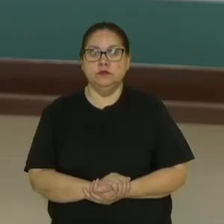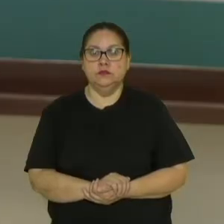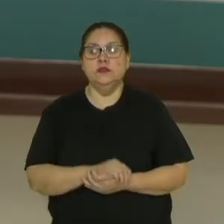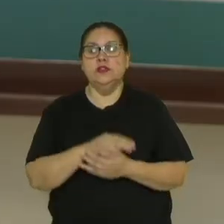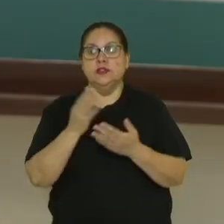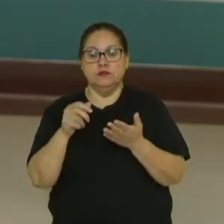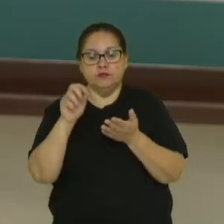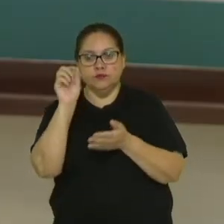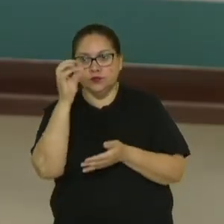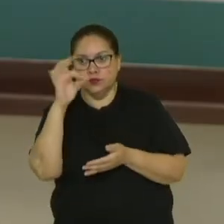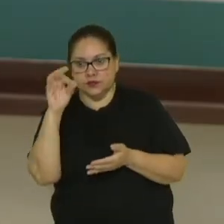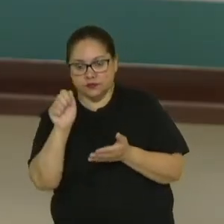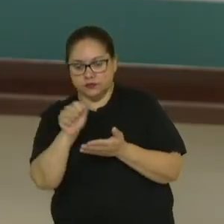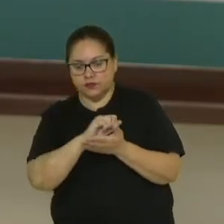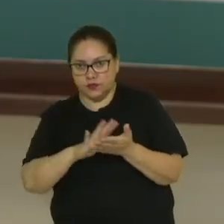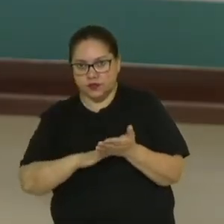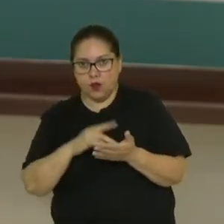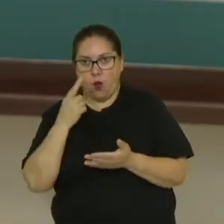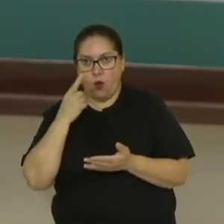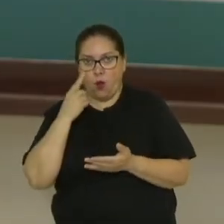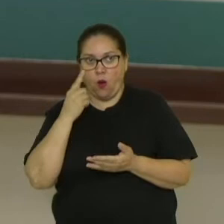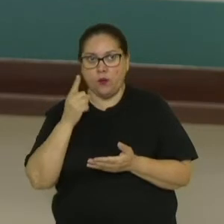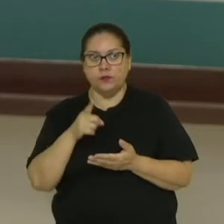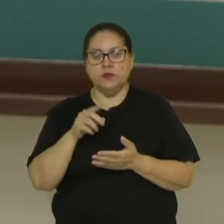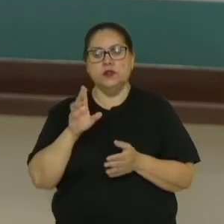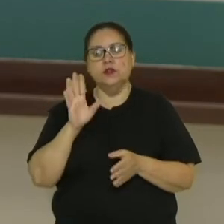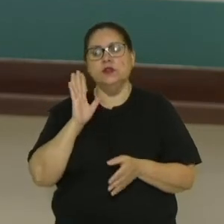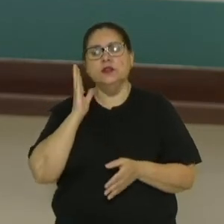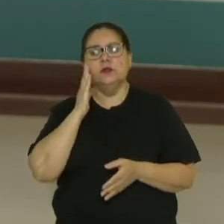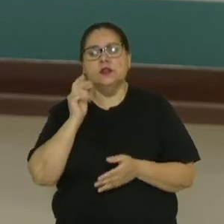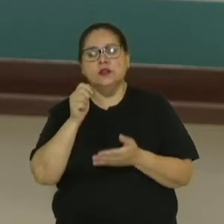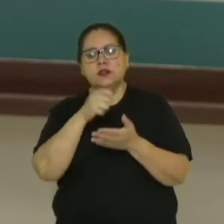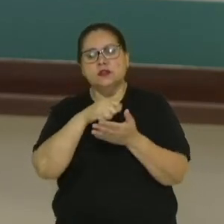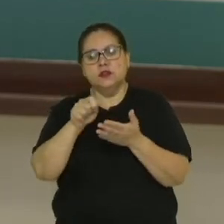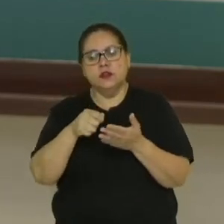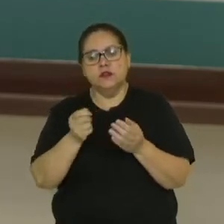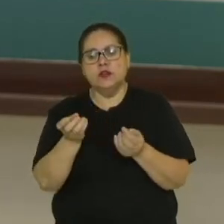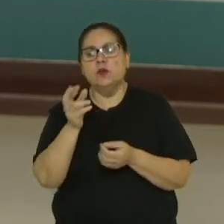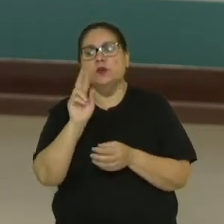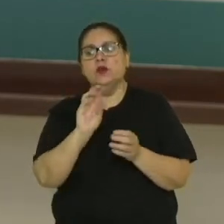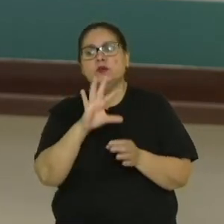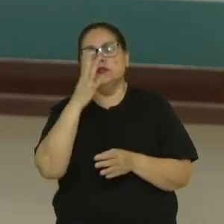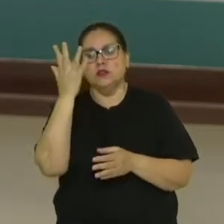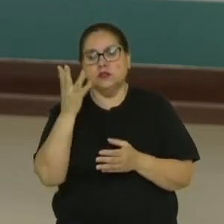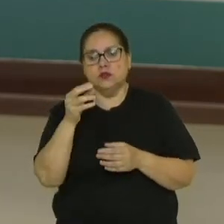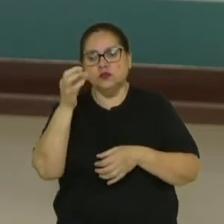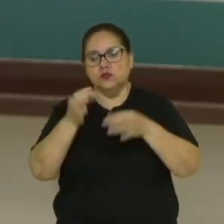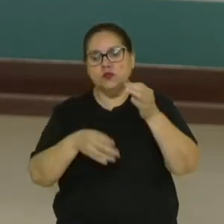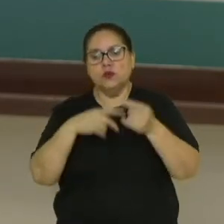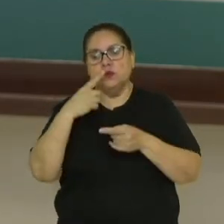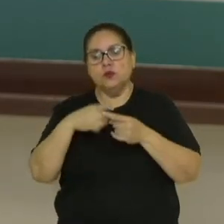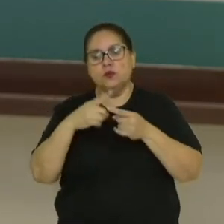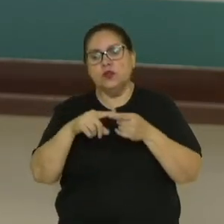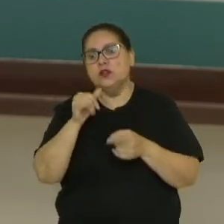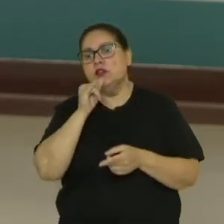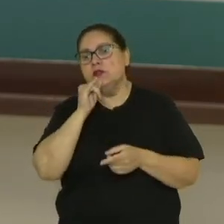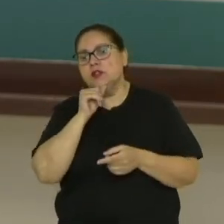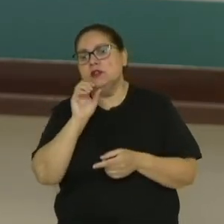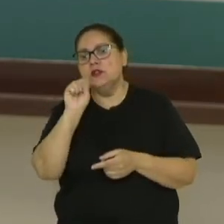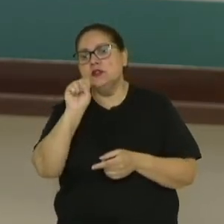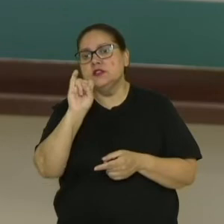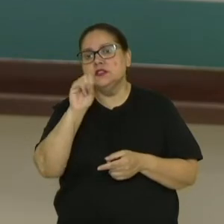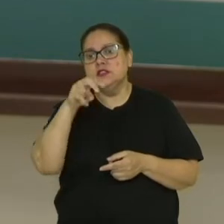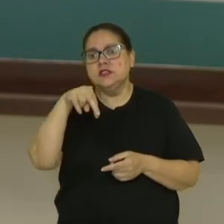Vamos para a correção da atividade? Olha só, quer saber que você escreva a reação química e justifique o porquê que ela é um exemplo de síntese.